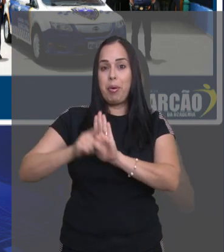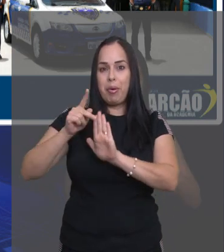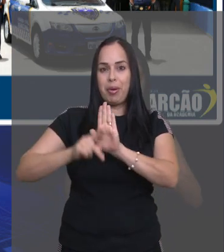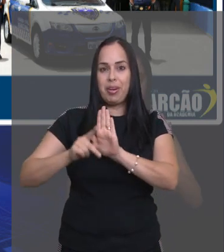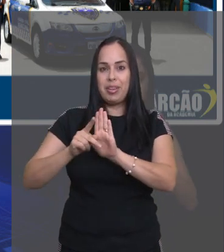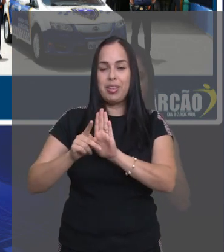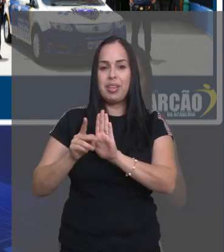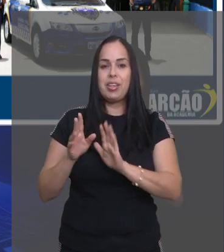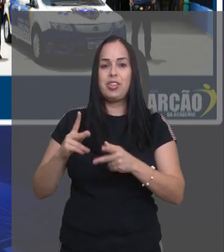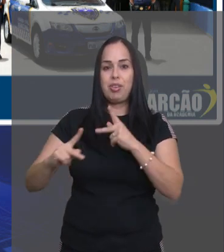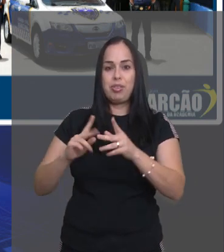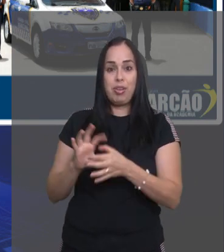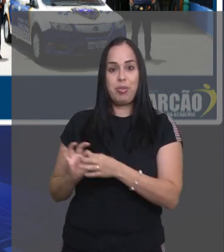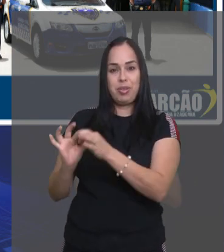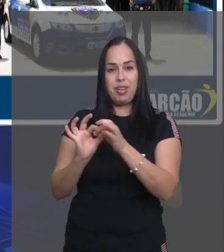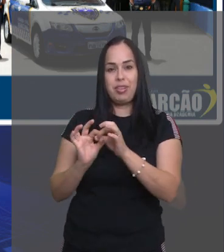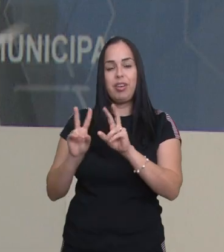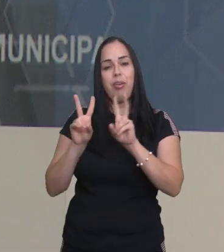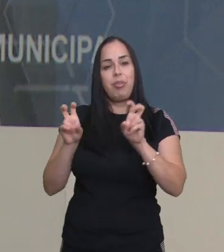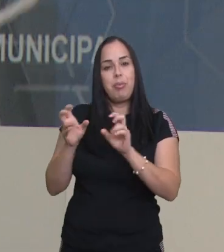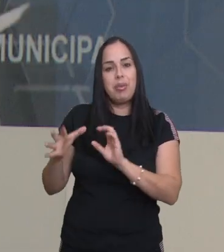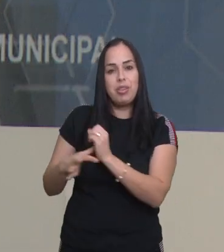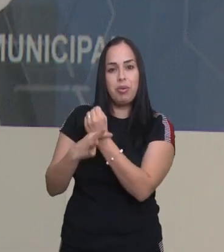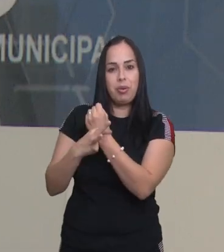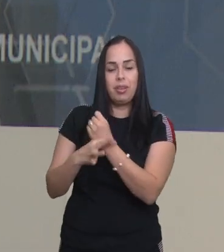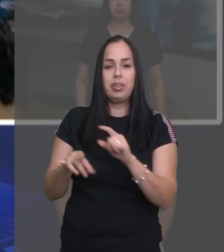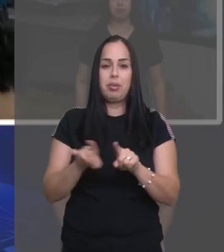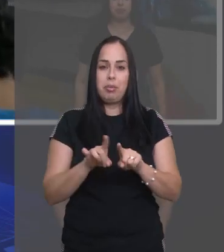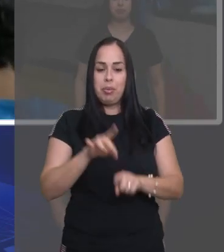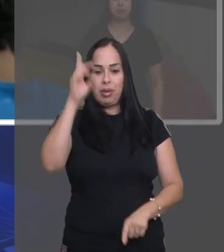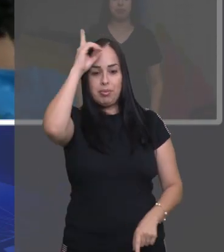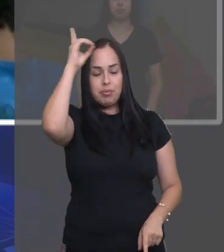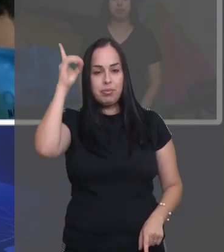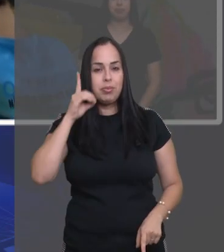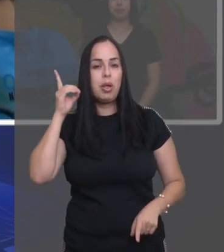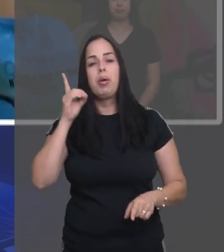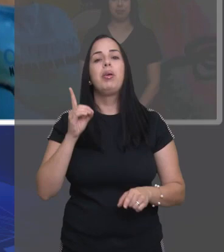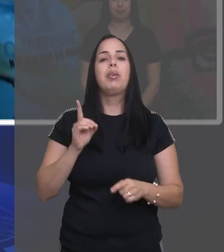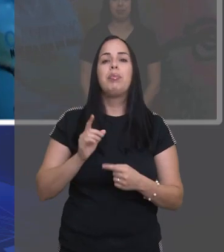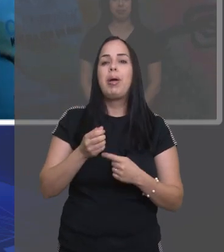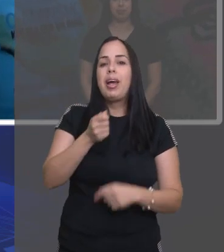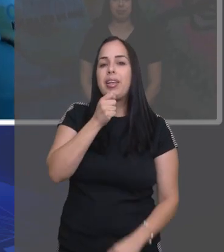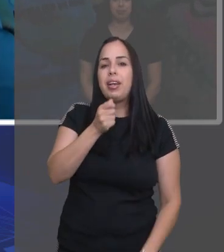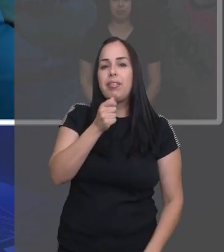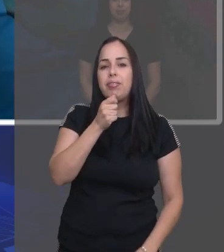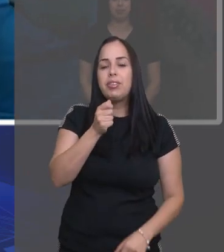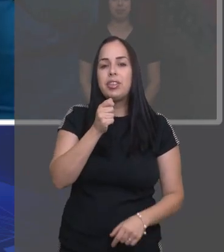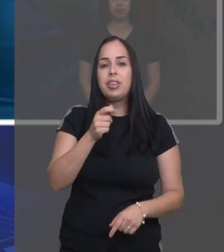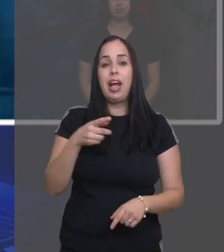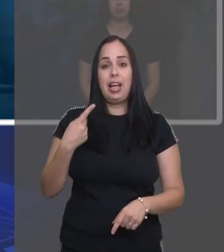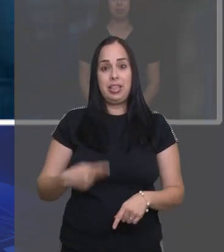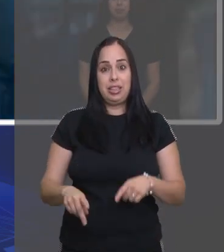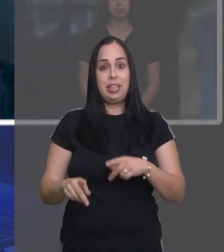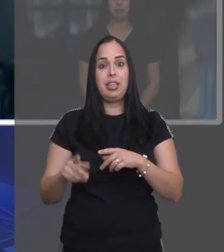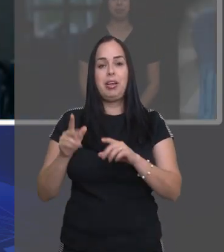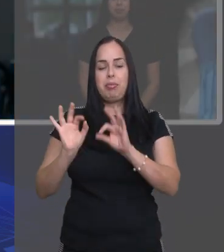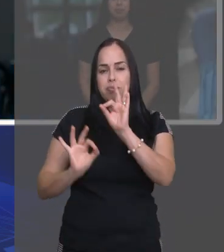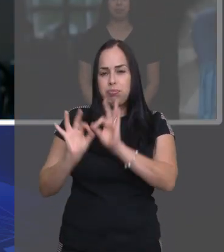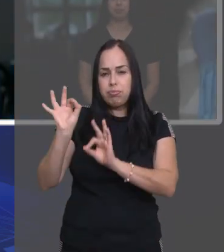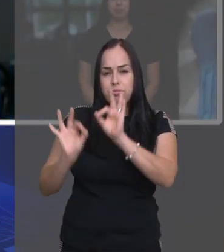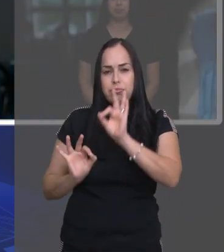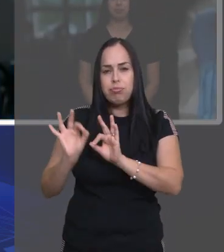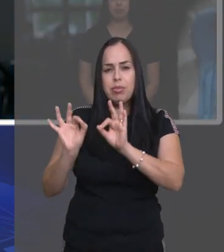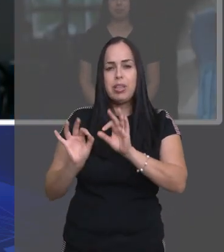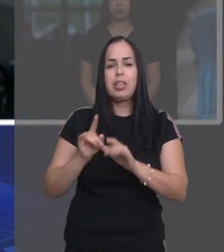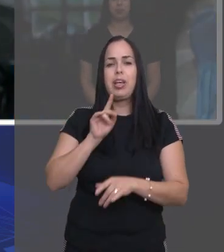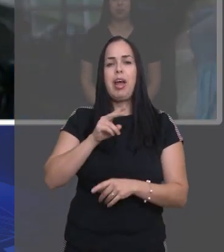Unida, pautado na segurança. Já a vereadora Dulce Rita apresentou uma reportagem especial produzida pela TV Câmara em